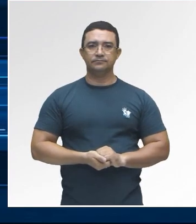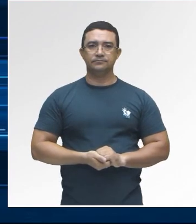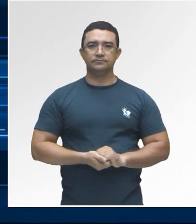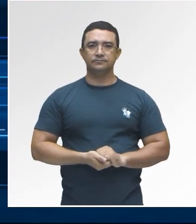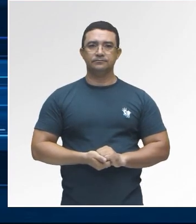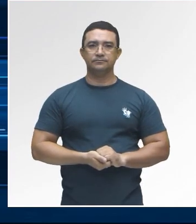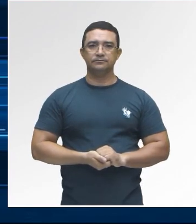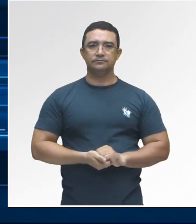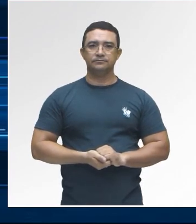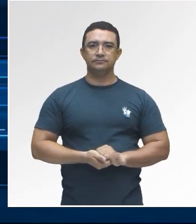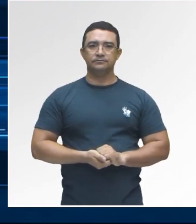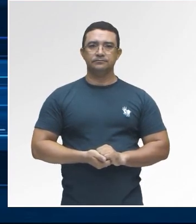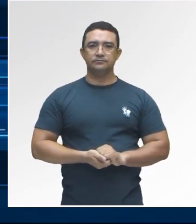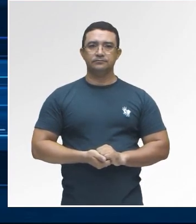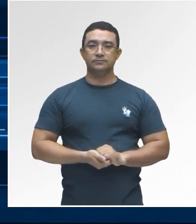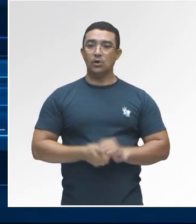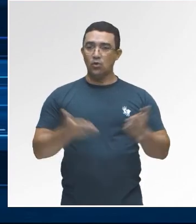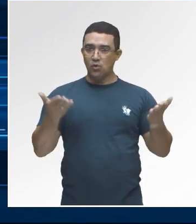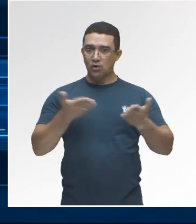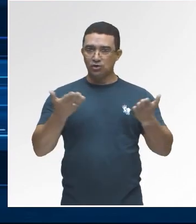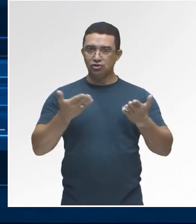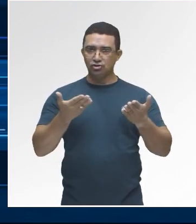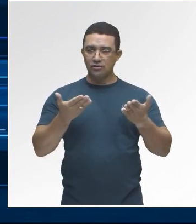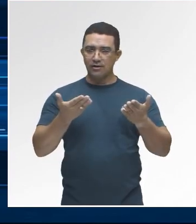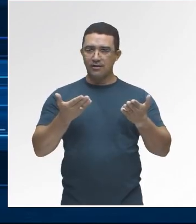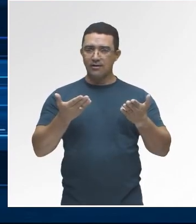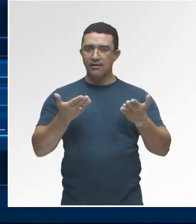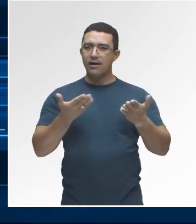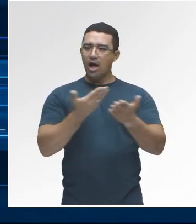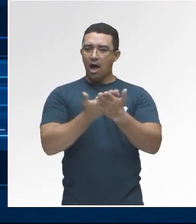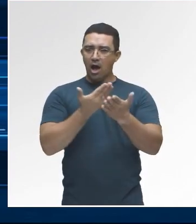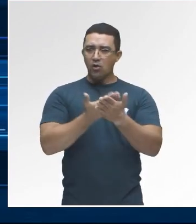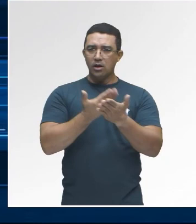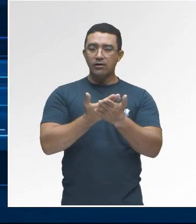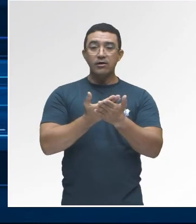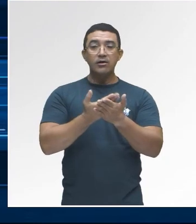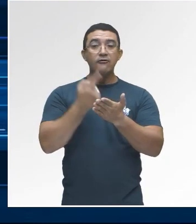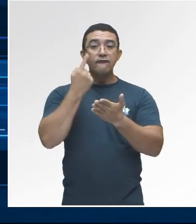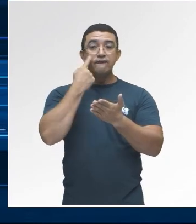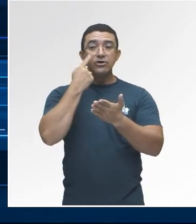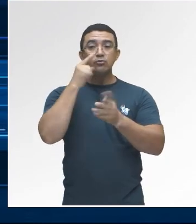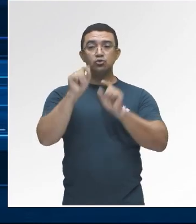Bem, então na nossa aula de hoje, nós acompanhamos